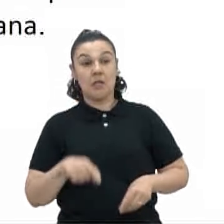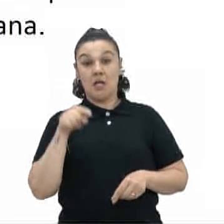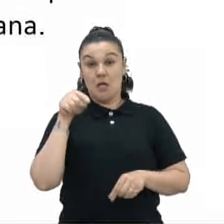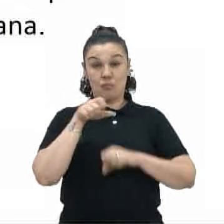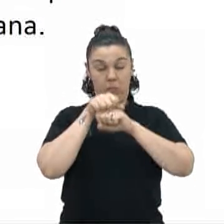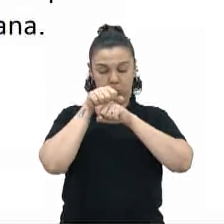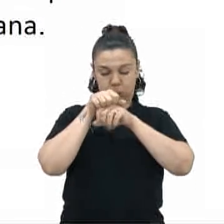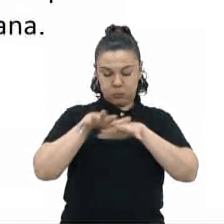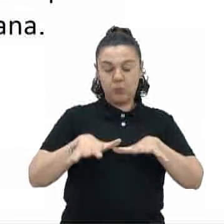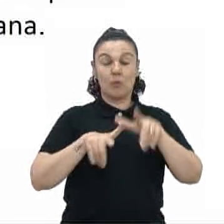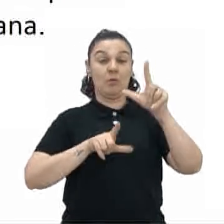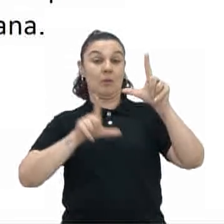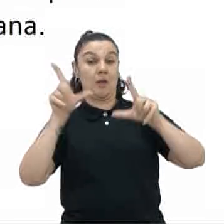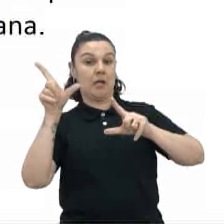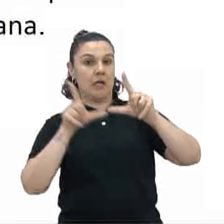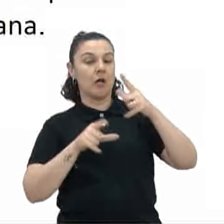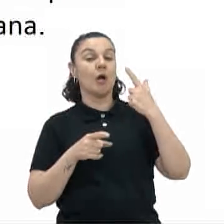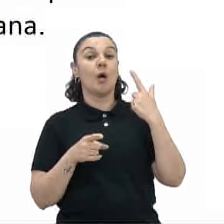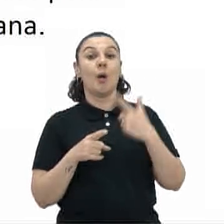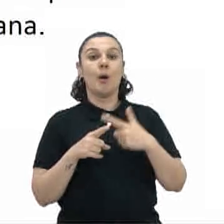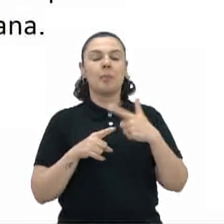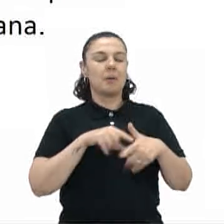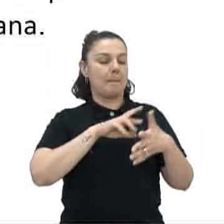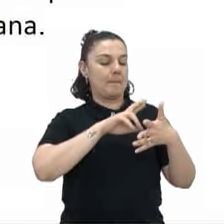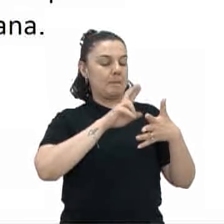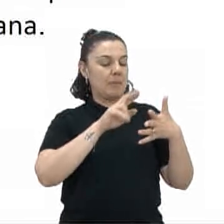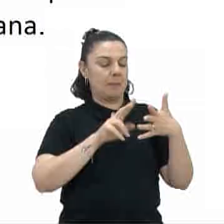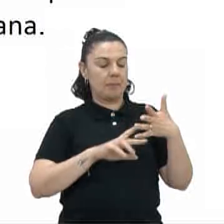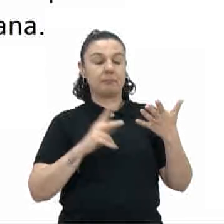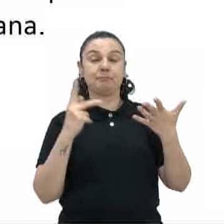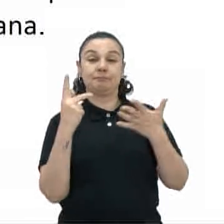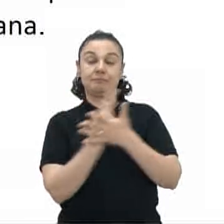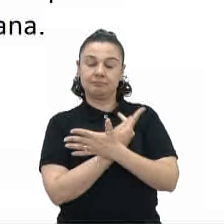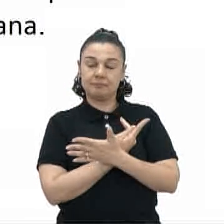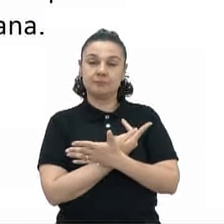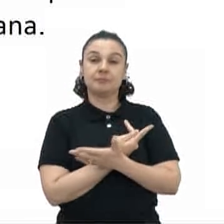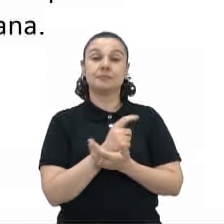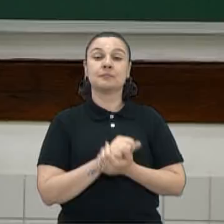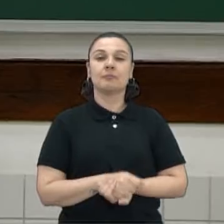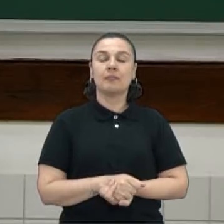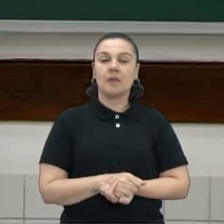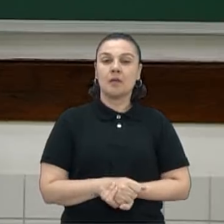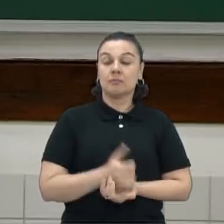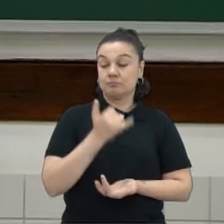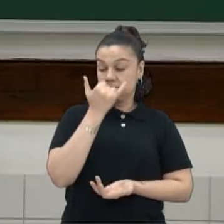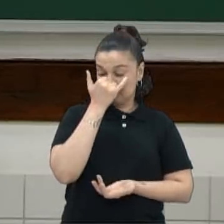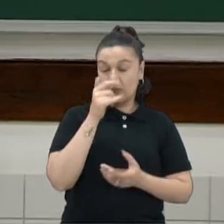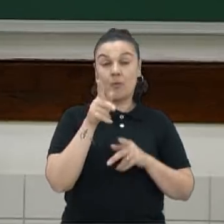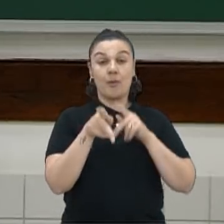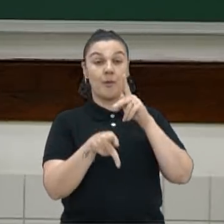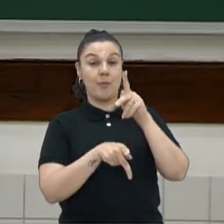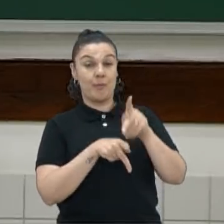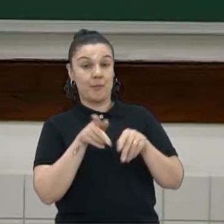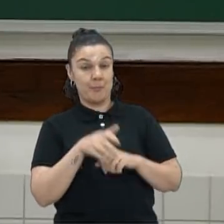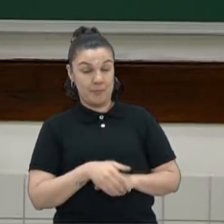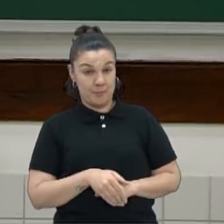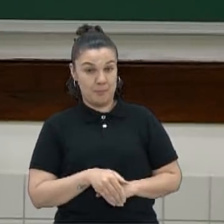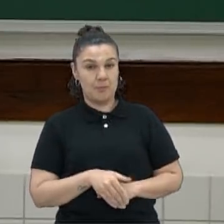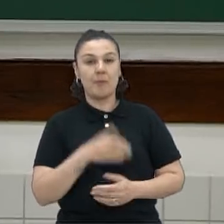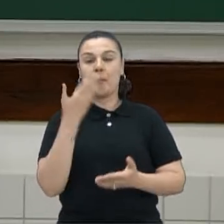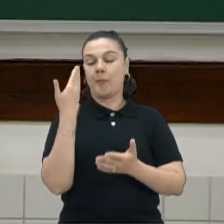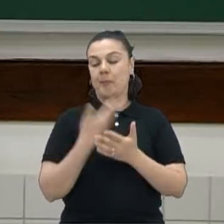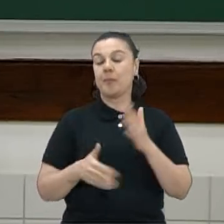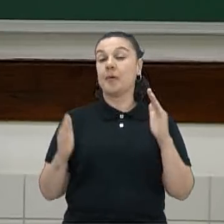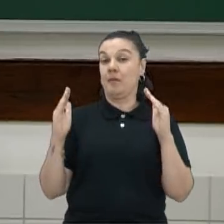muito divulgado pela televisão porque ele trouxe vários efeitos e consequências para a população que perdeu